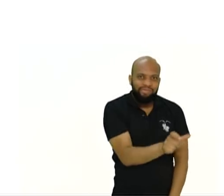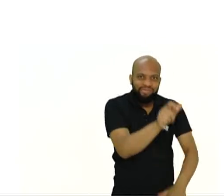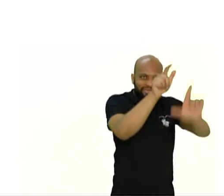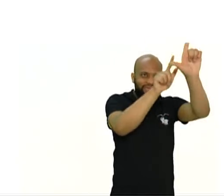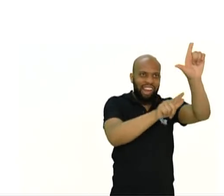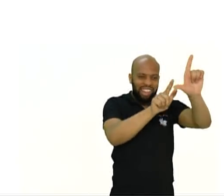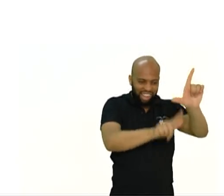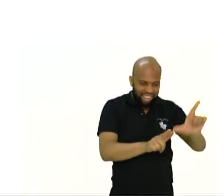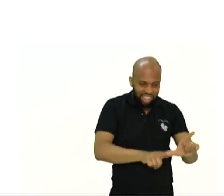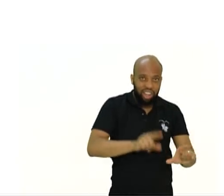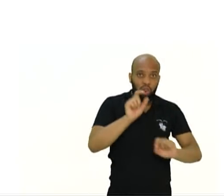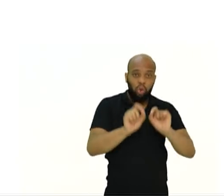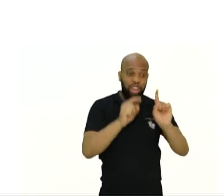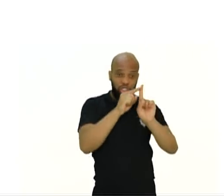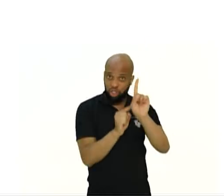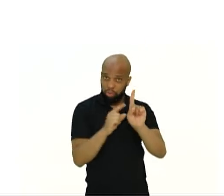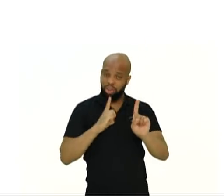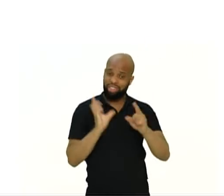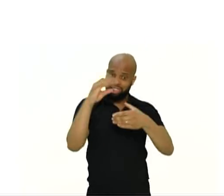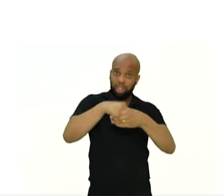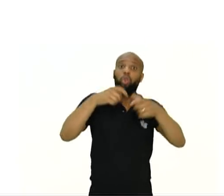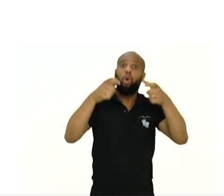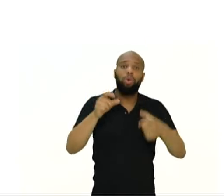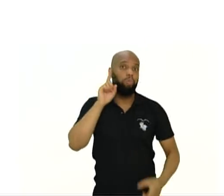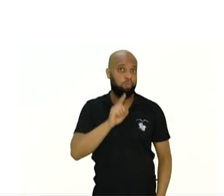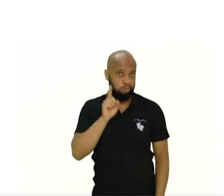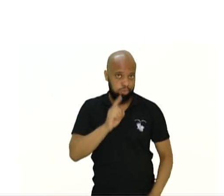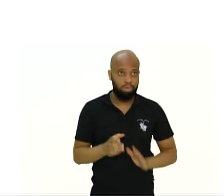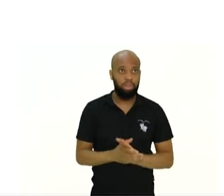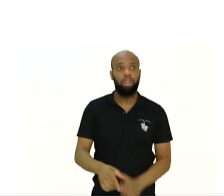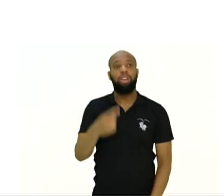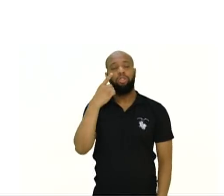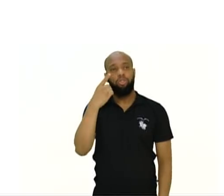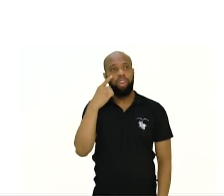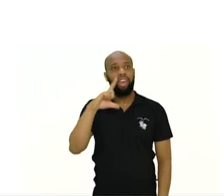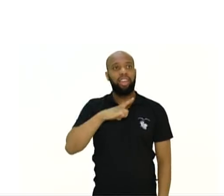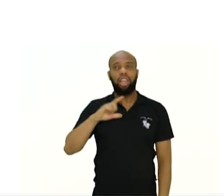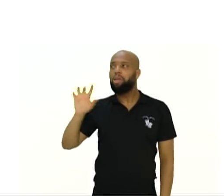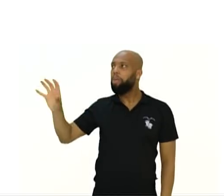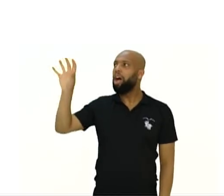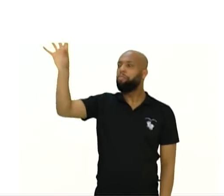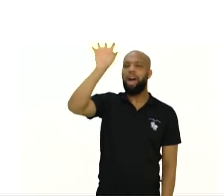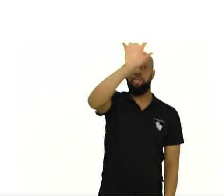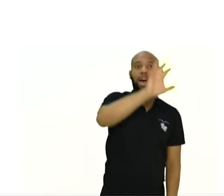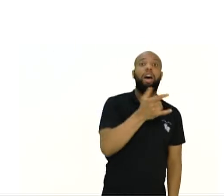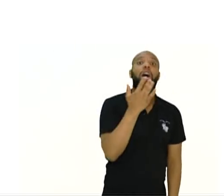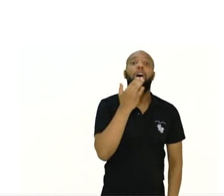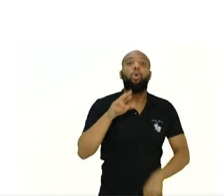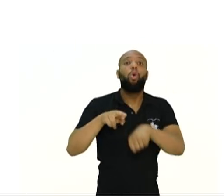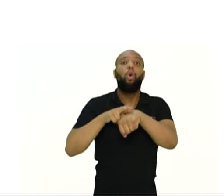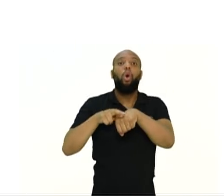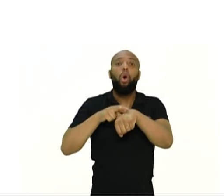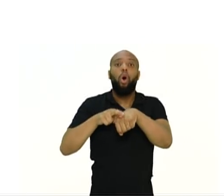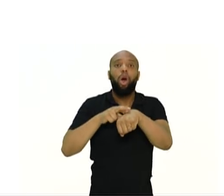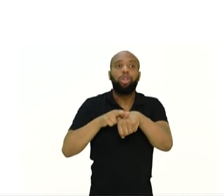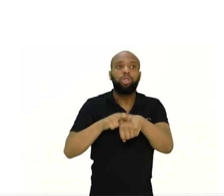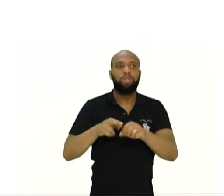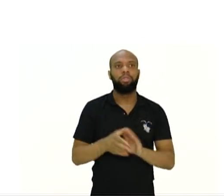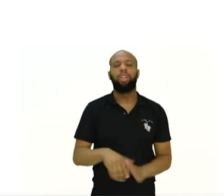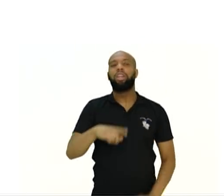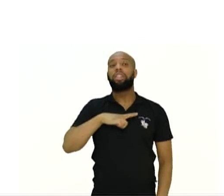vamos encontrar no território dos Estados Unidos. Então, nós temos essas regiões em roxo aqui